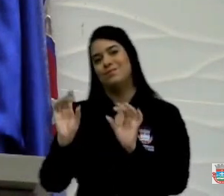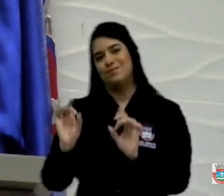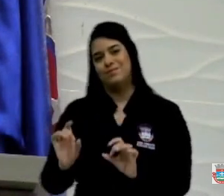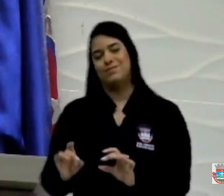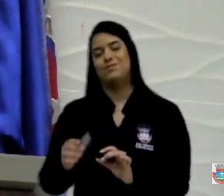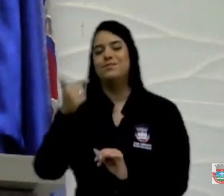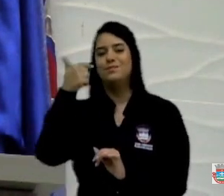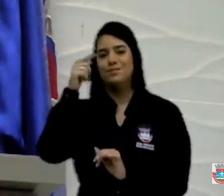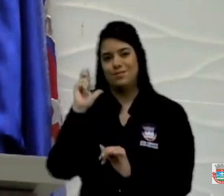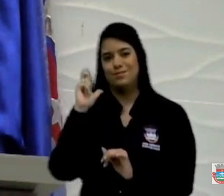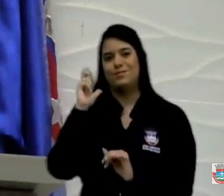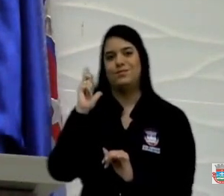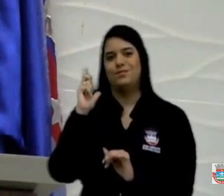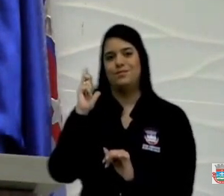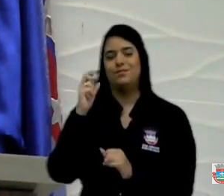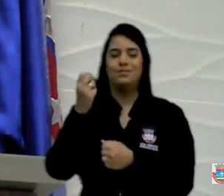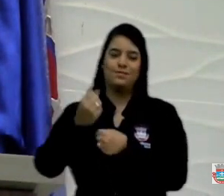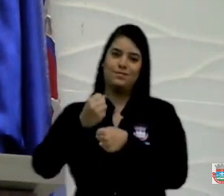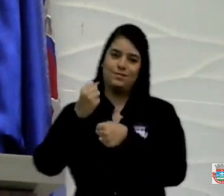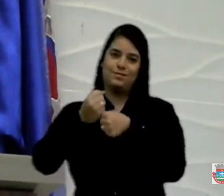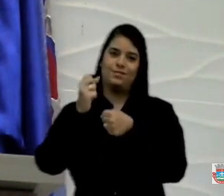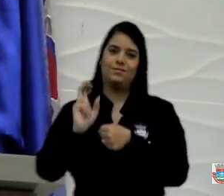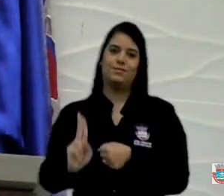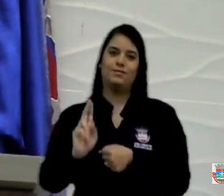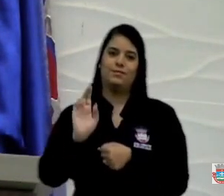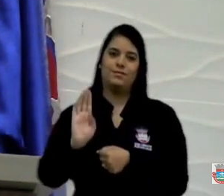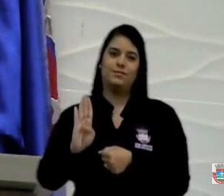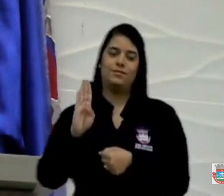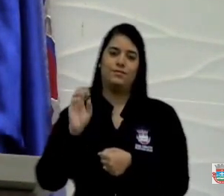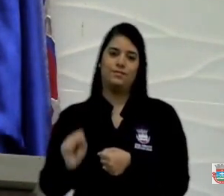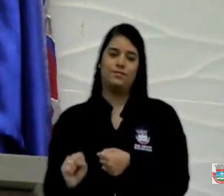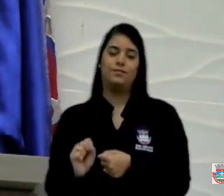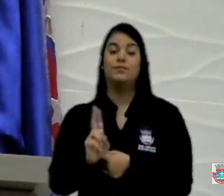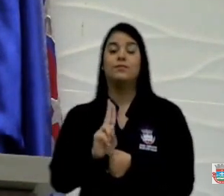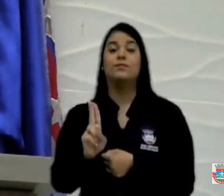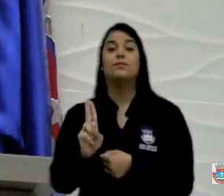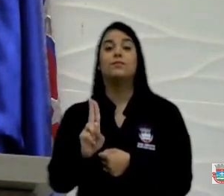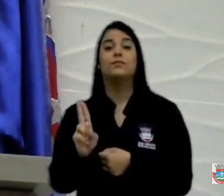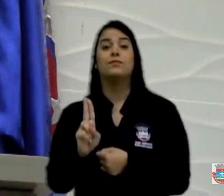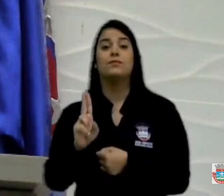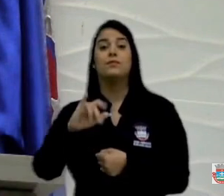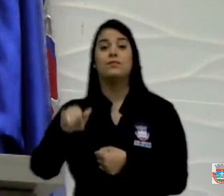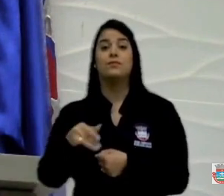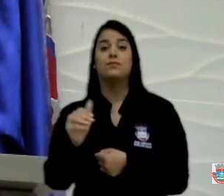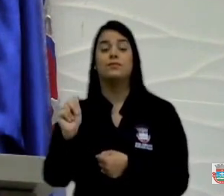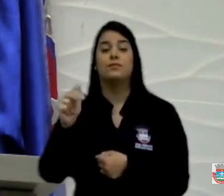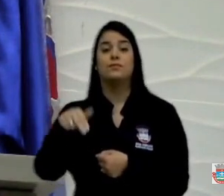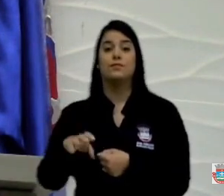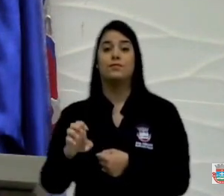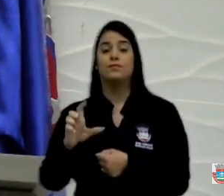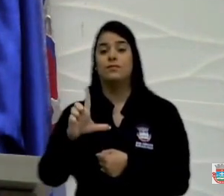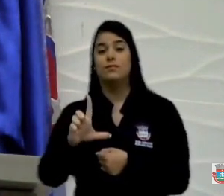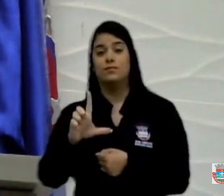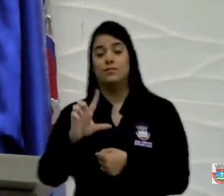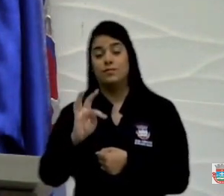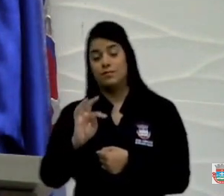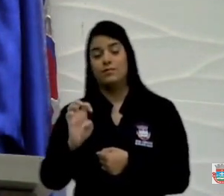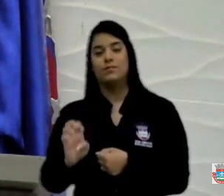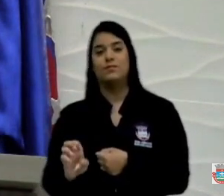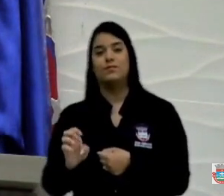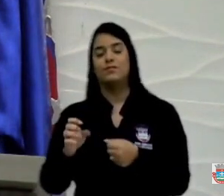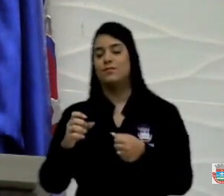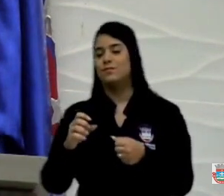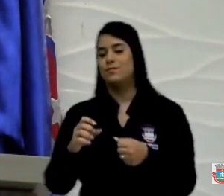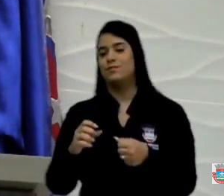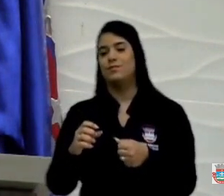no dia de ontem foi a reforma da UBS. Em nome também de Janete, esposa de Rildo, quero saudar todos